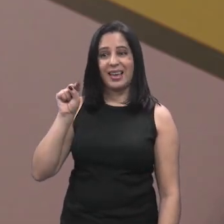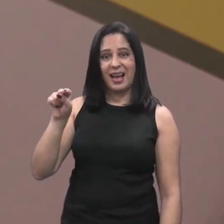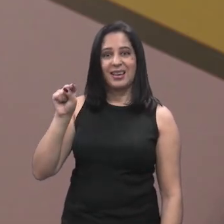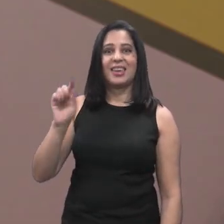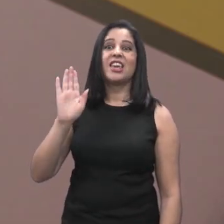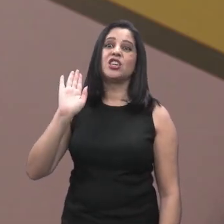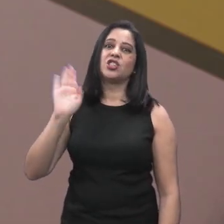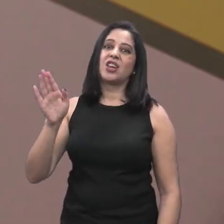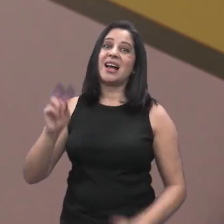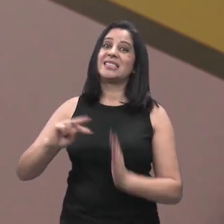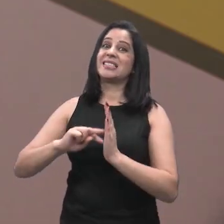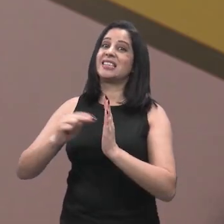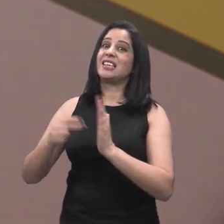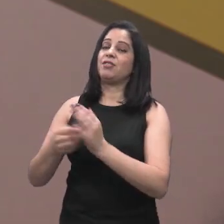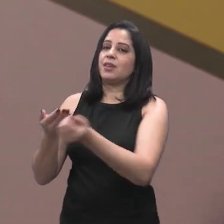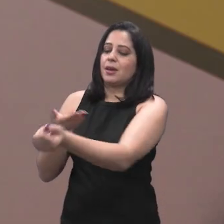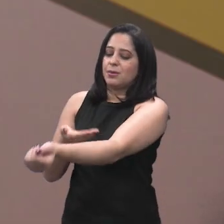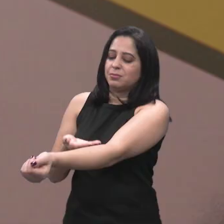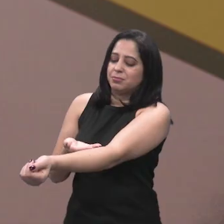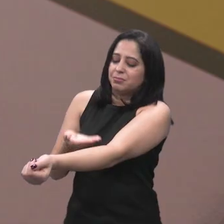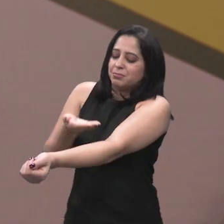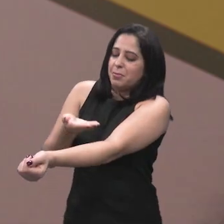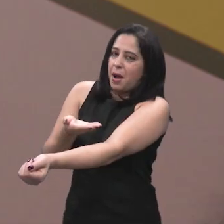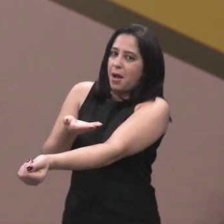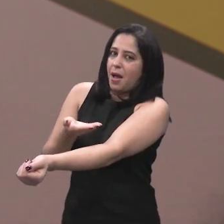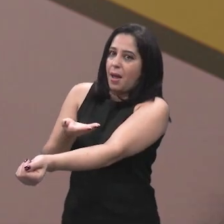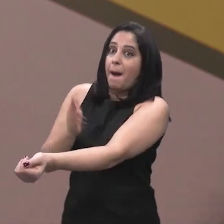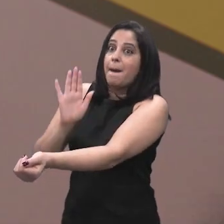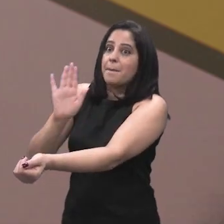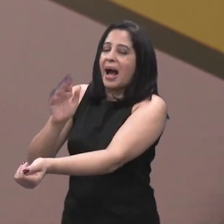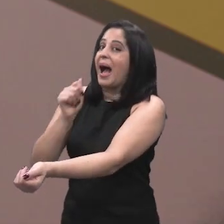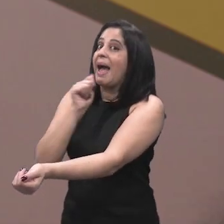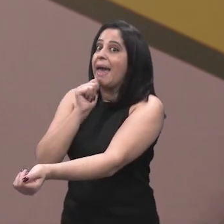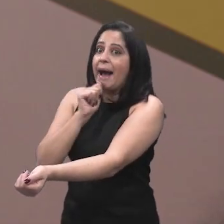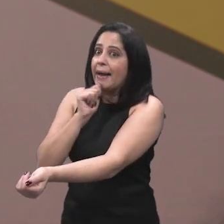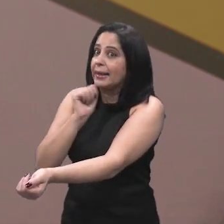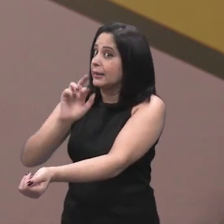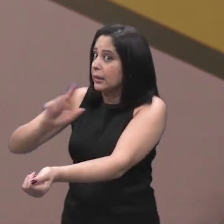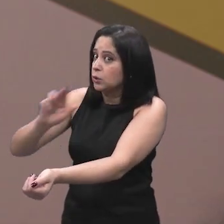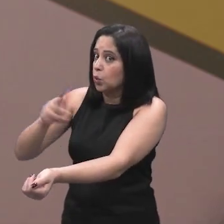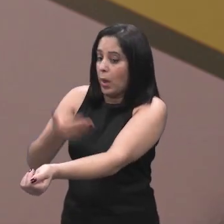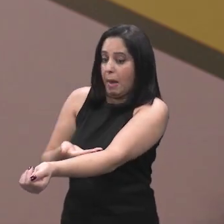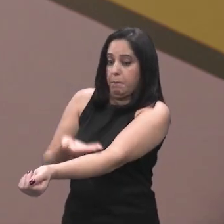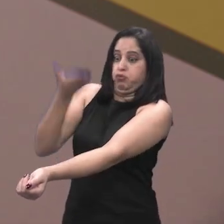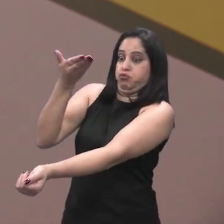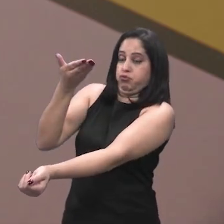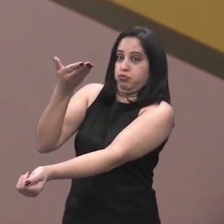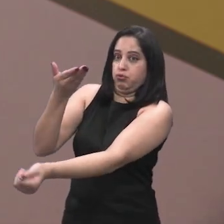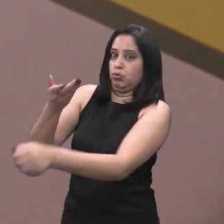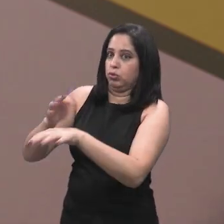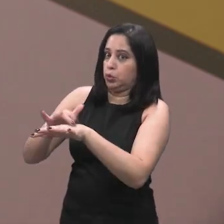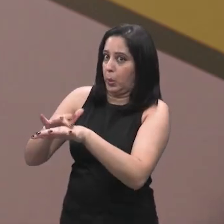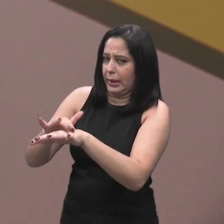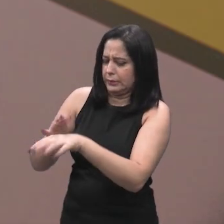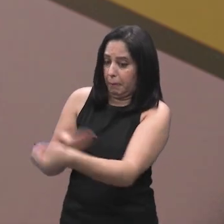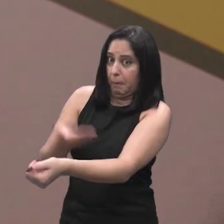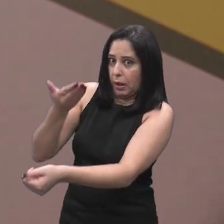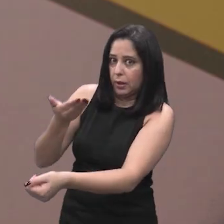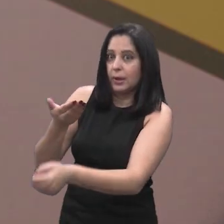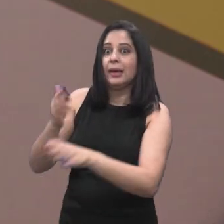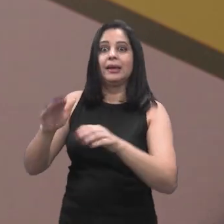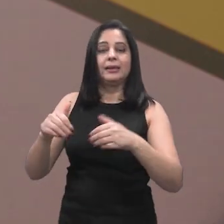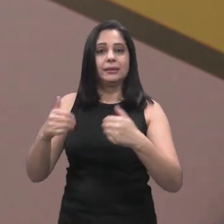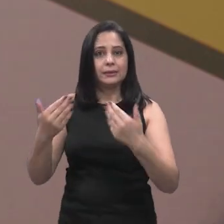doença chamada que é hipertensão arterial. Nesse momento, a gente tem que agir como? Principalmente atividade